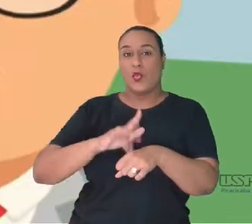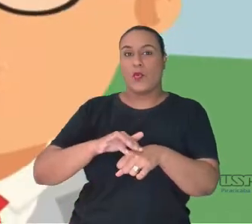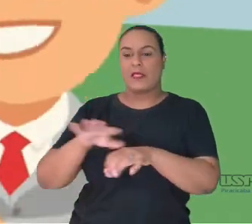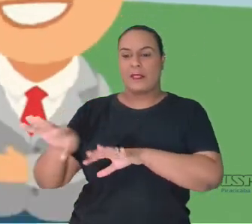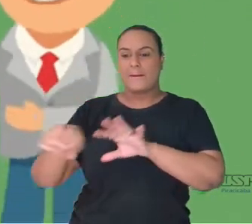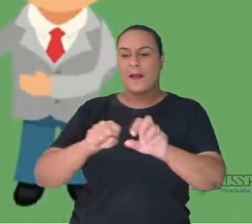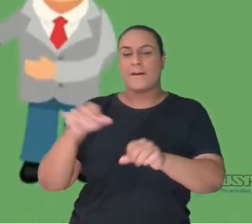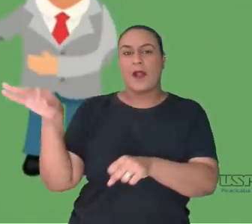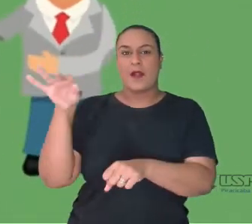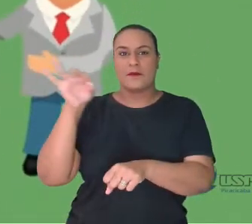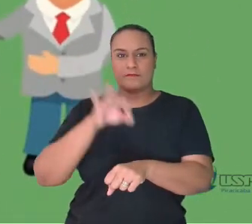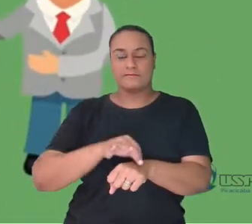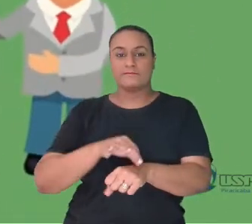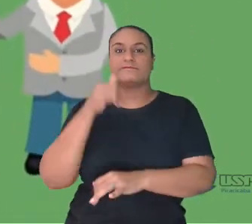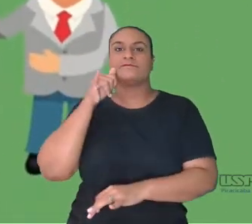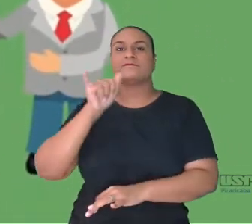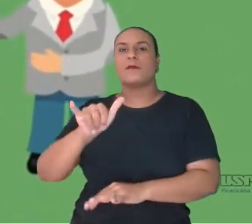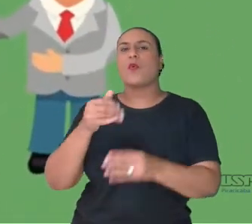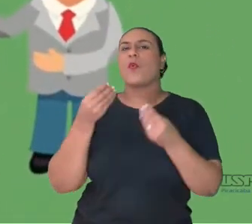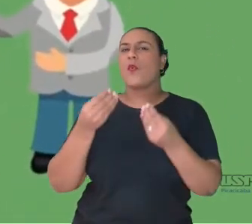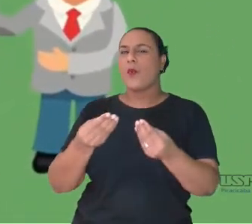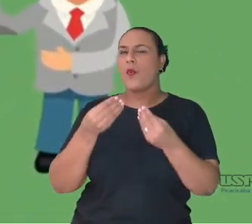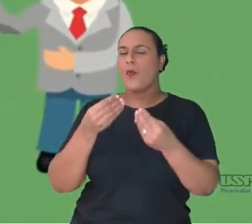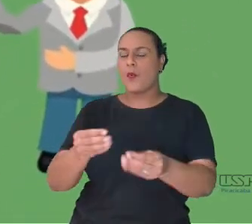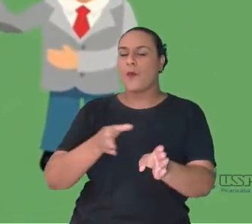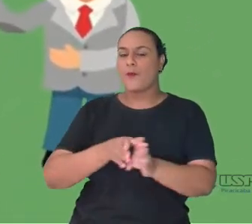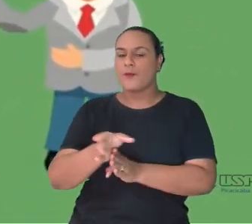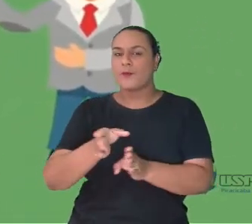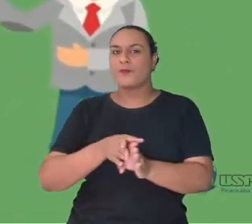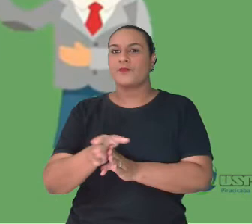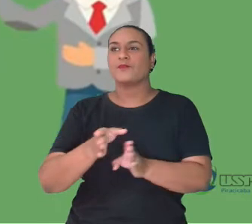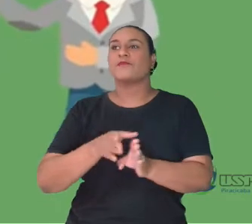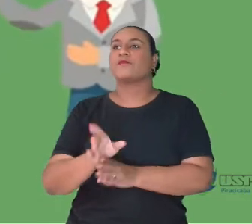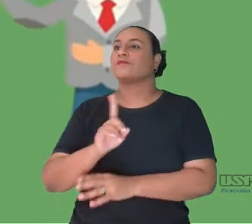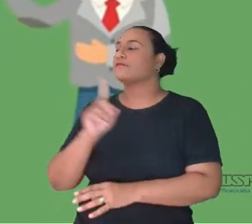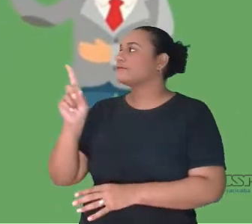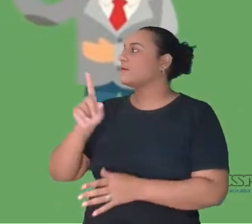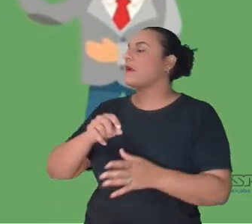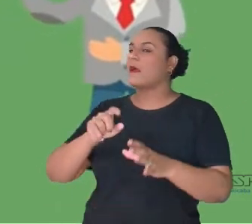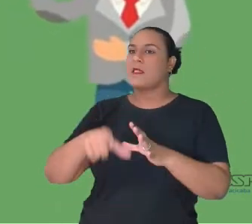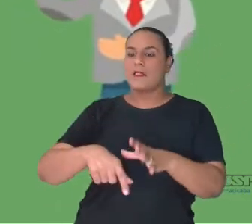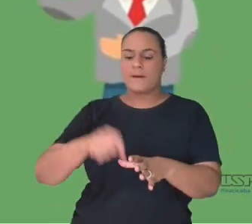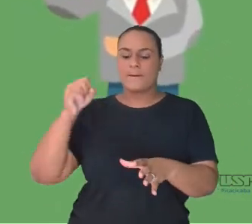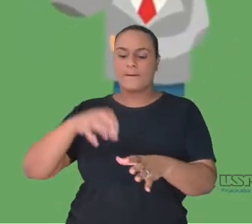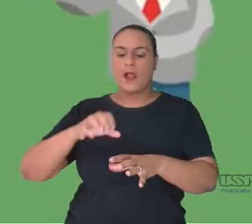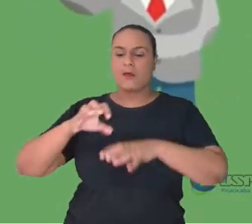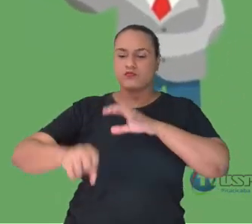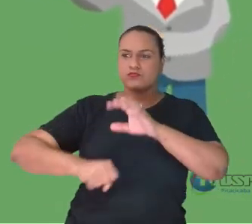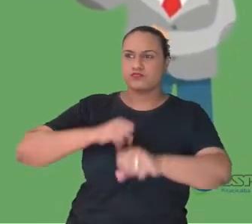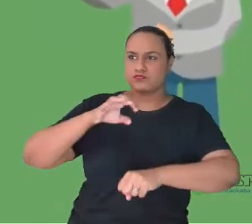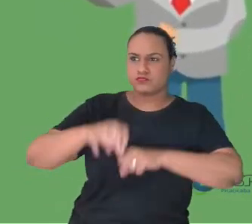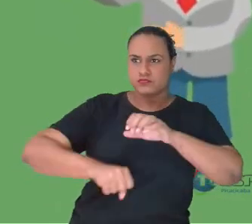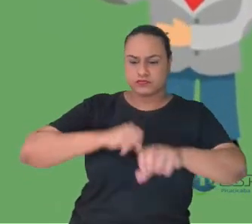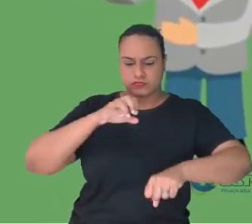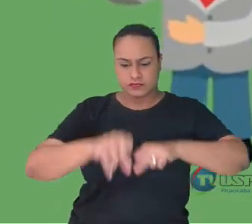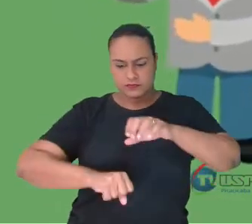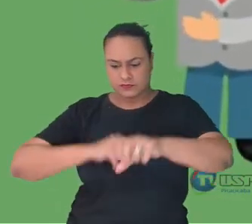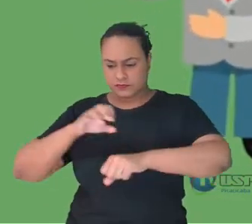pragas. Para evitar isso, é recomendado revolver e afofar a terra após cada